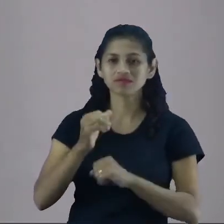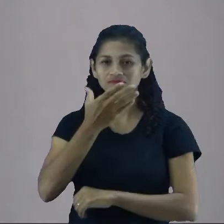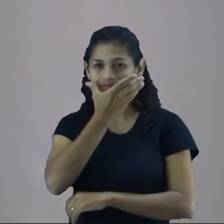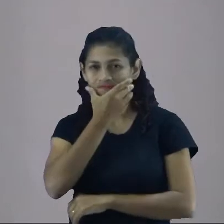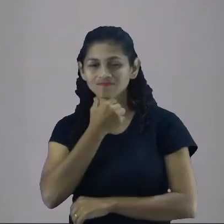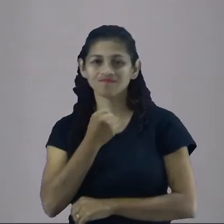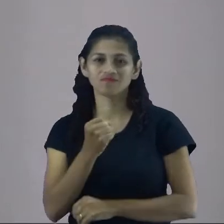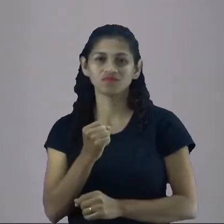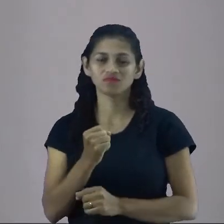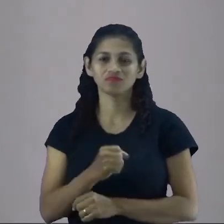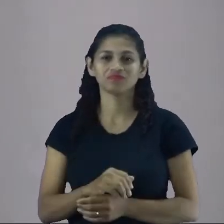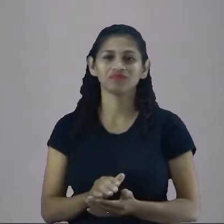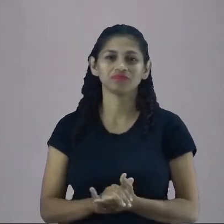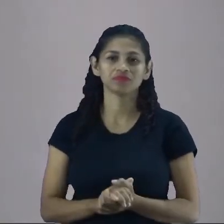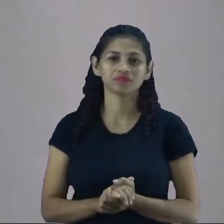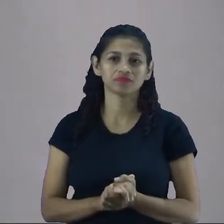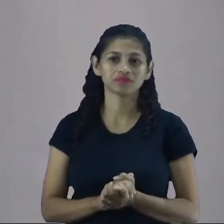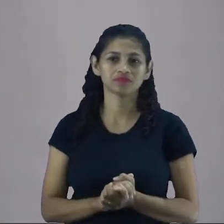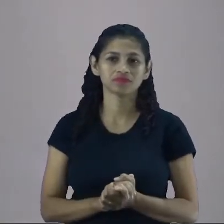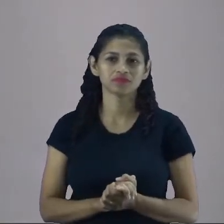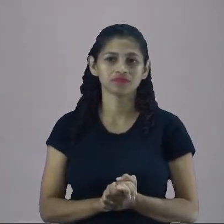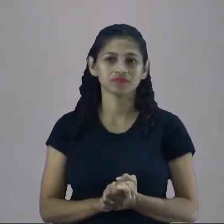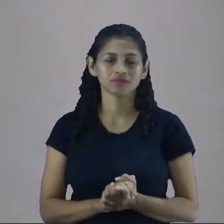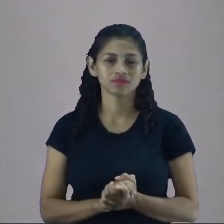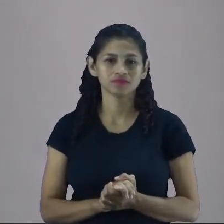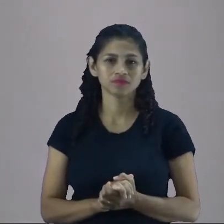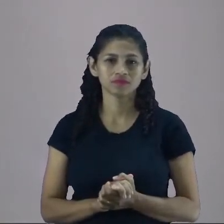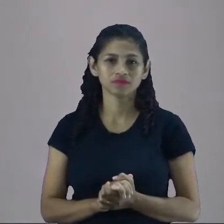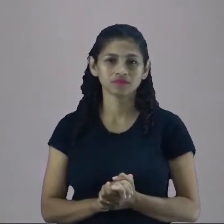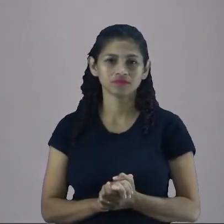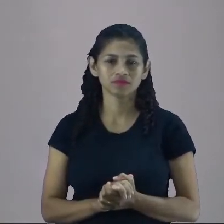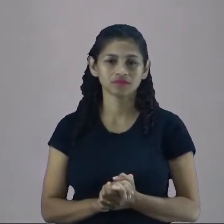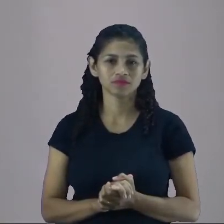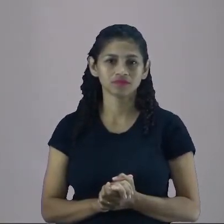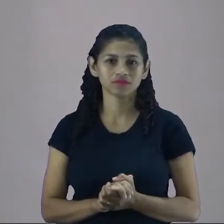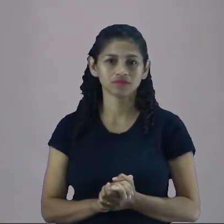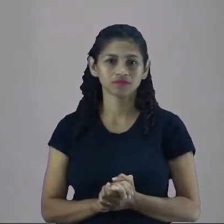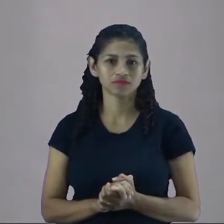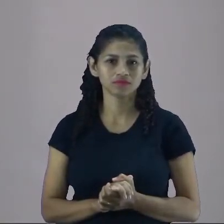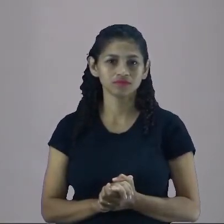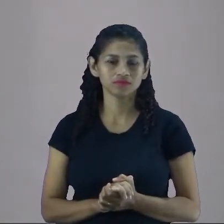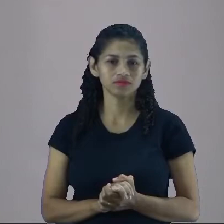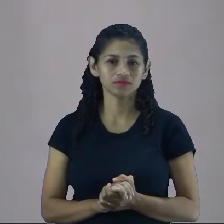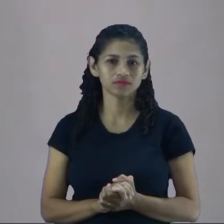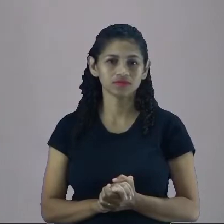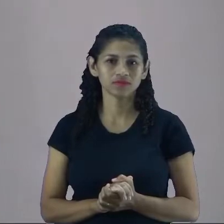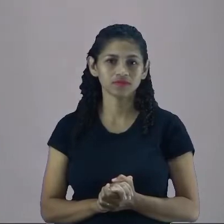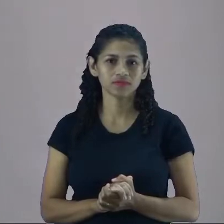colocar aqui do lado da paisagem humanizada, certo?